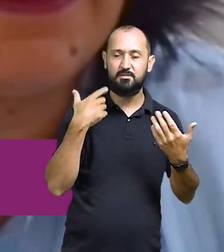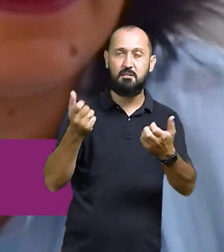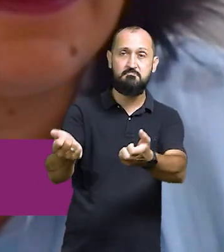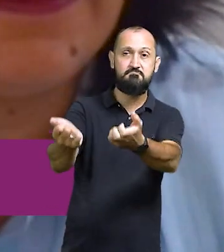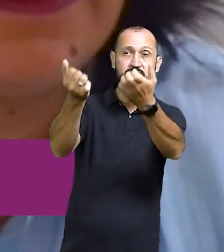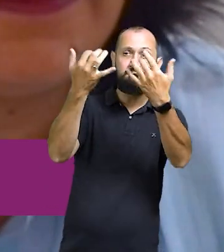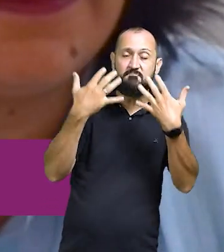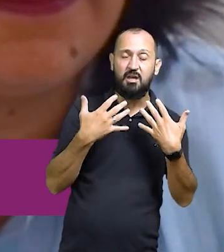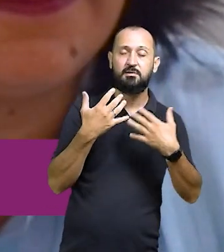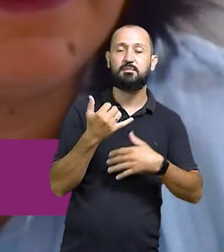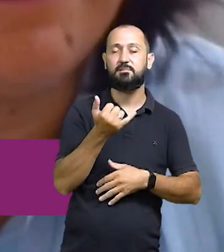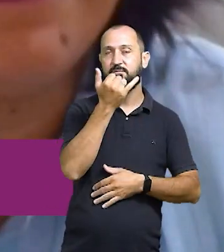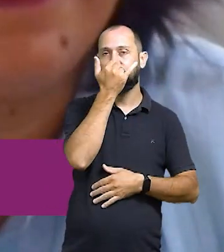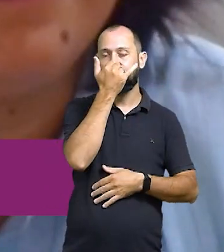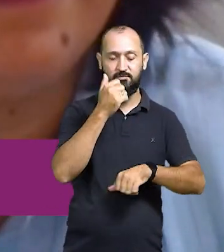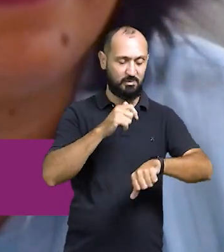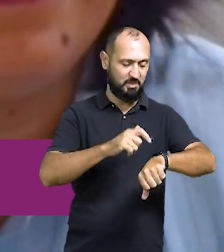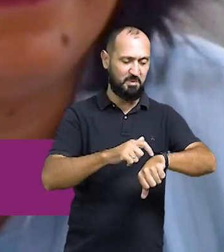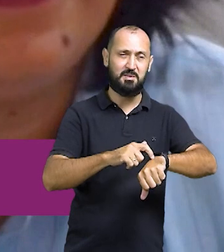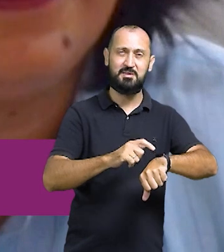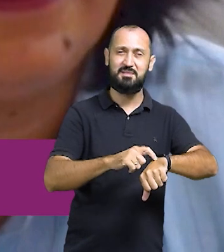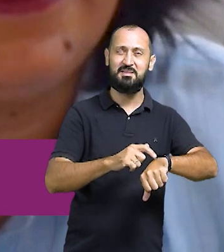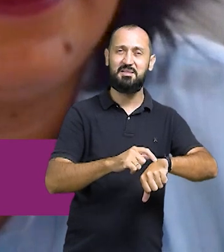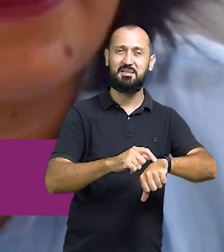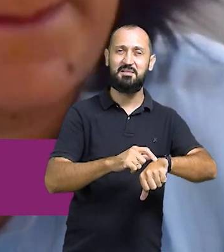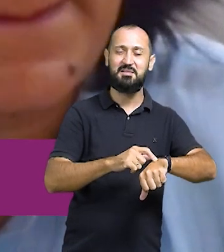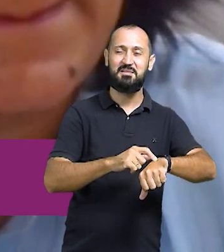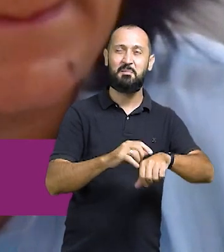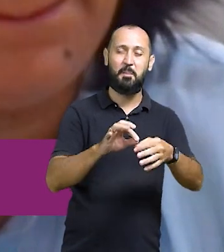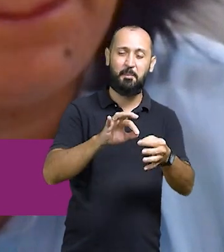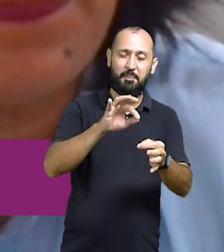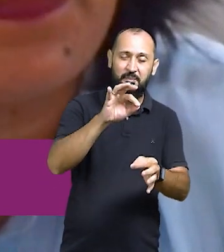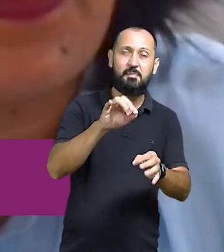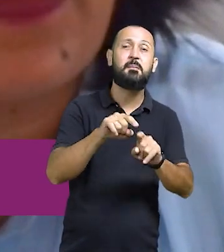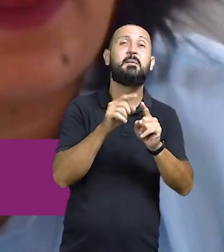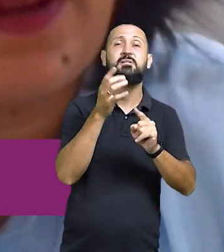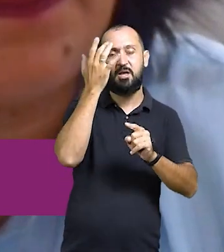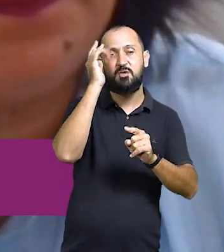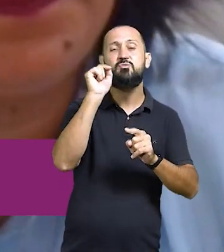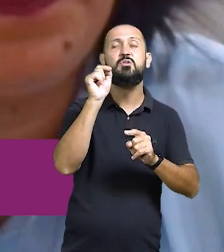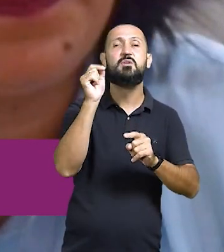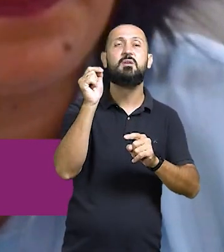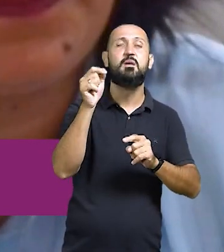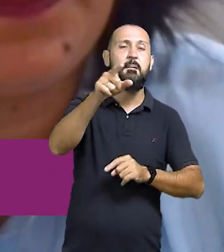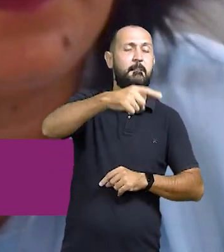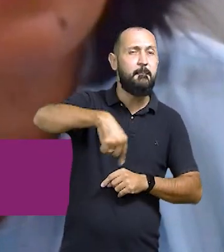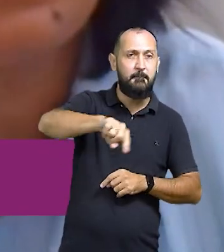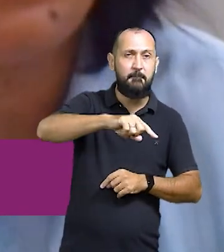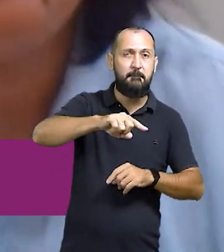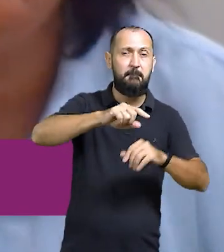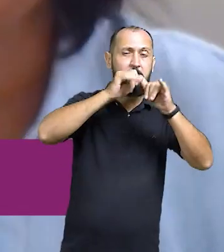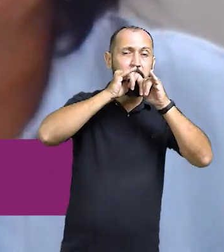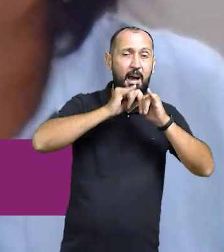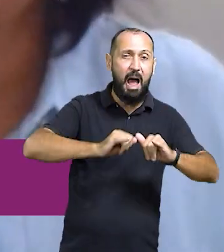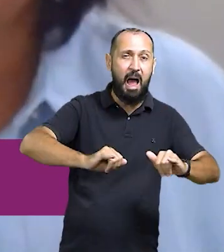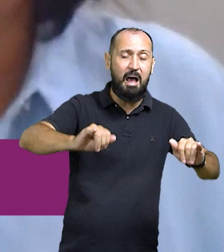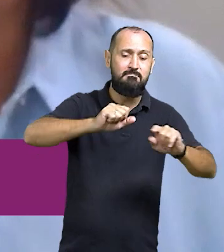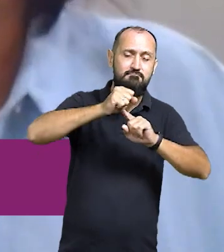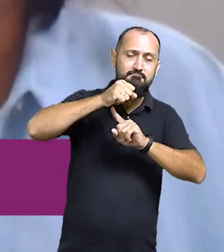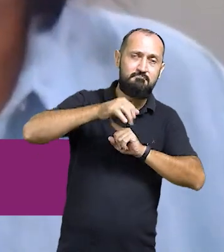tornozeleira eletrônica, políticas de prevenção e, principalmente, o envolvimento da sociedade. Esses programas que a gente